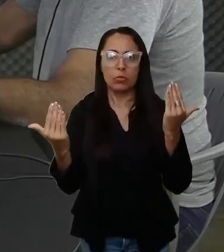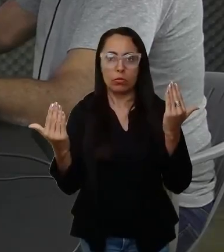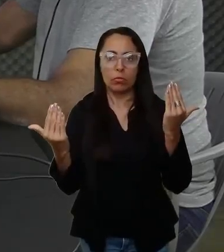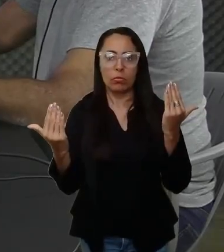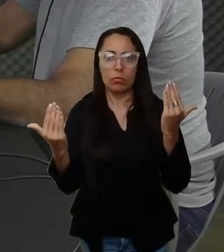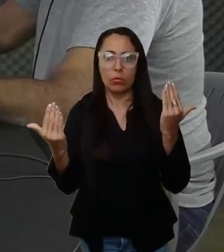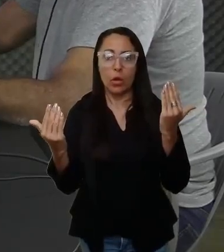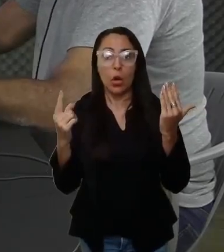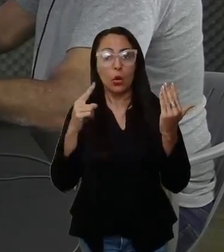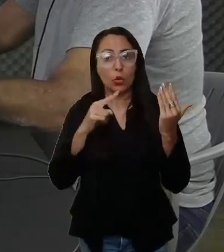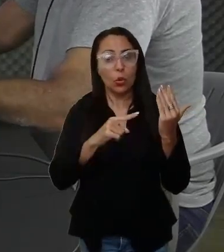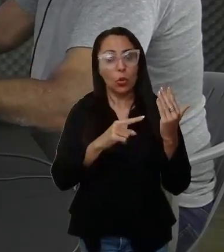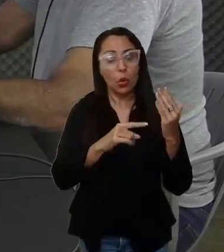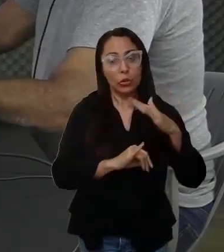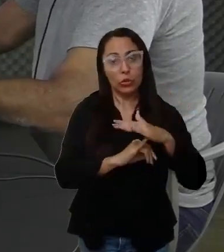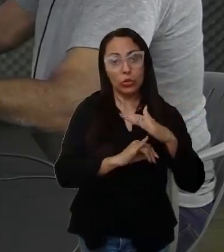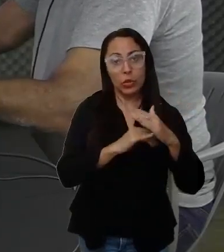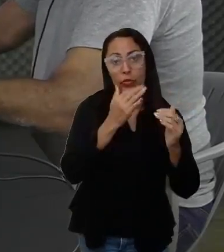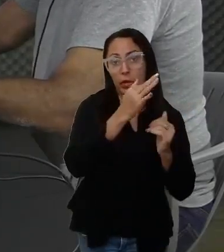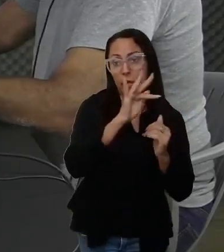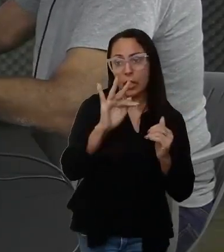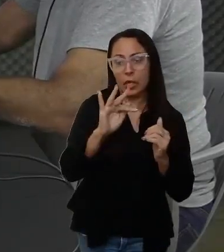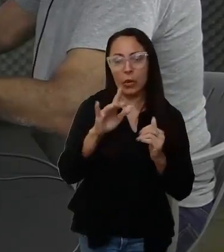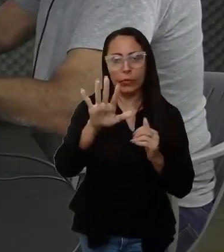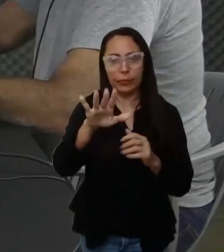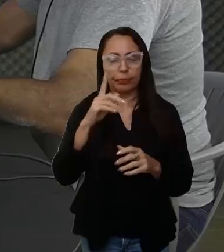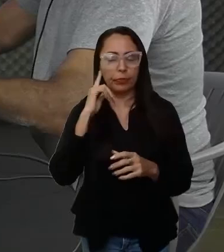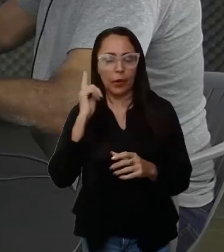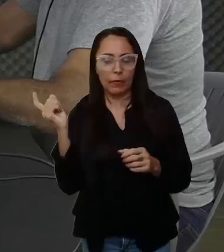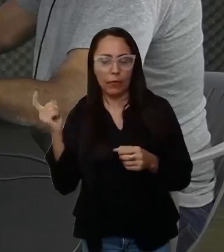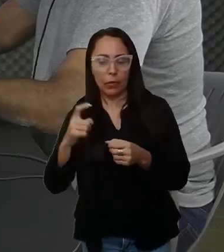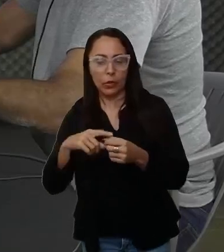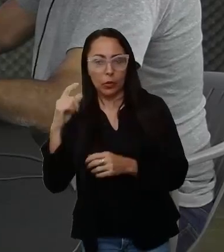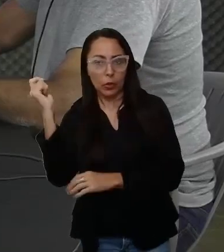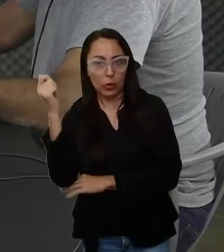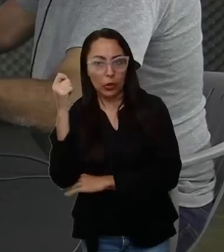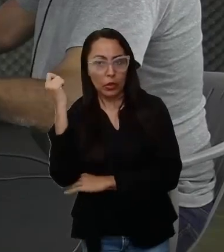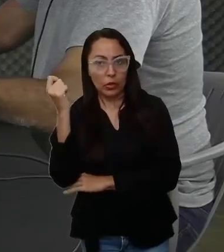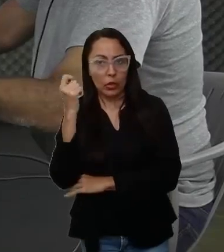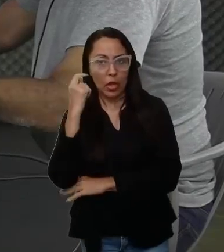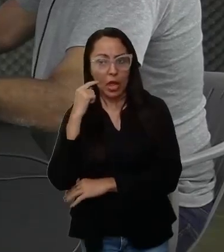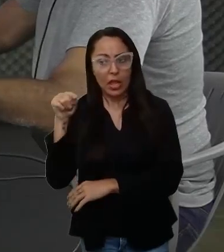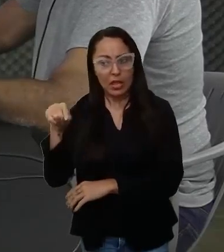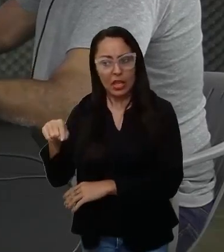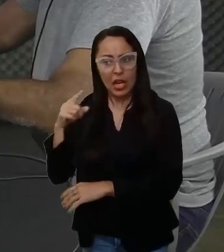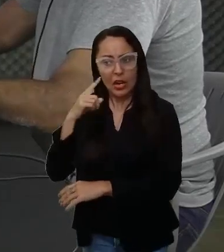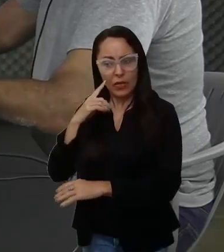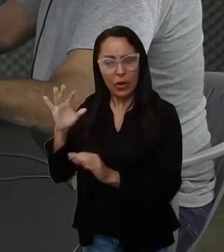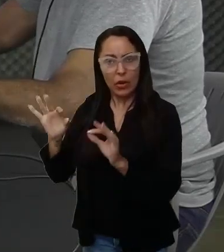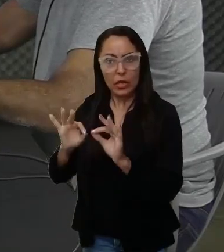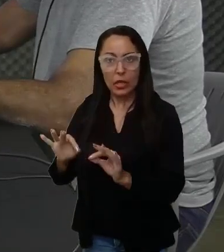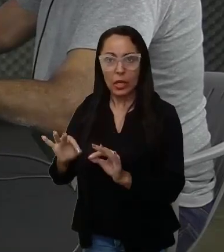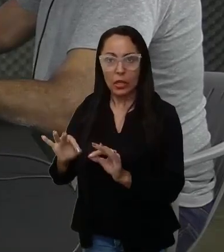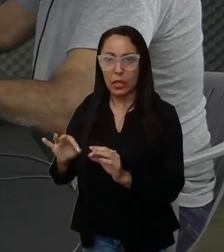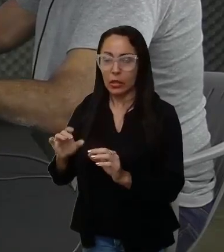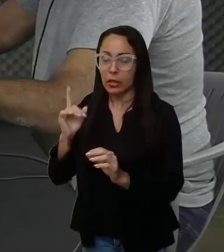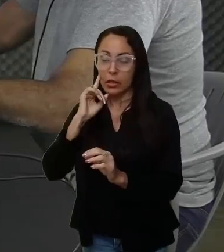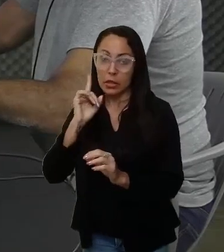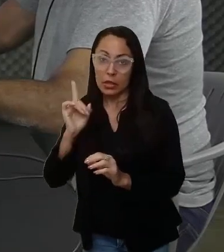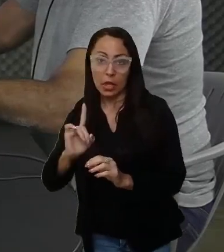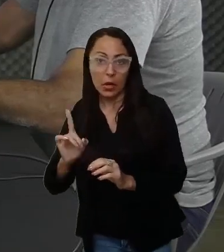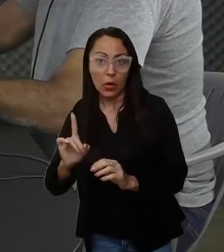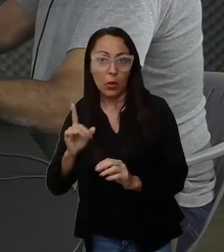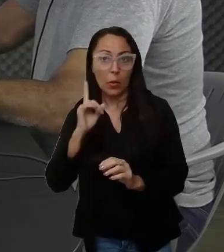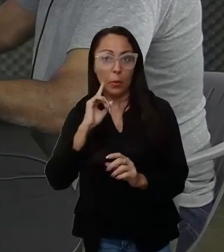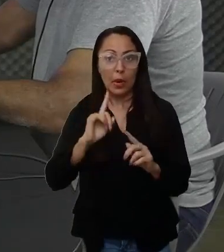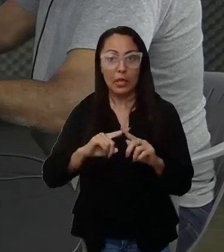uma instituição federal, por exemplo. Aí, voltando para o Rio Grande do Sul, estavam preparados? As previsões existiam. Só que a gente tem que ter